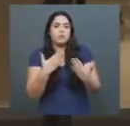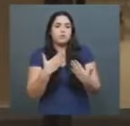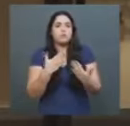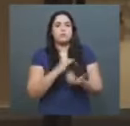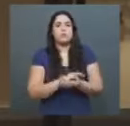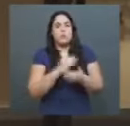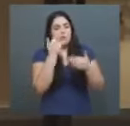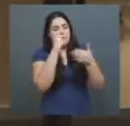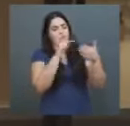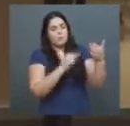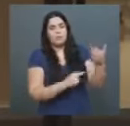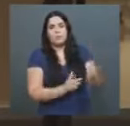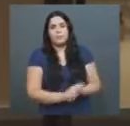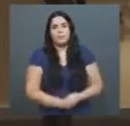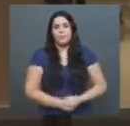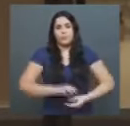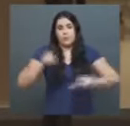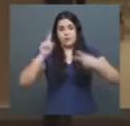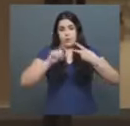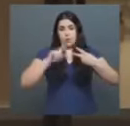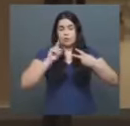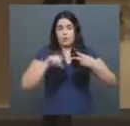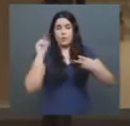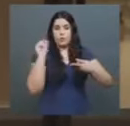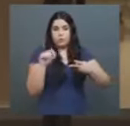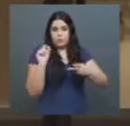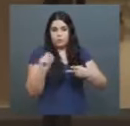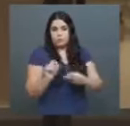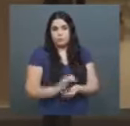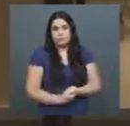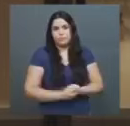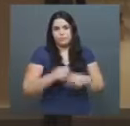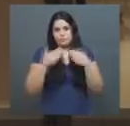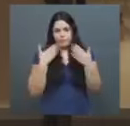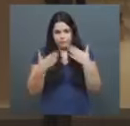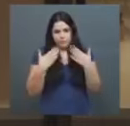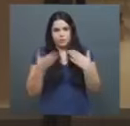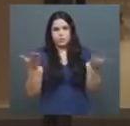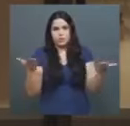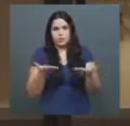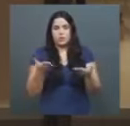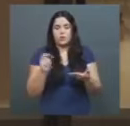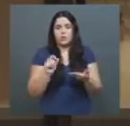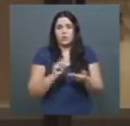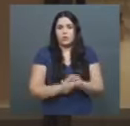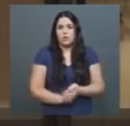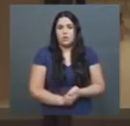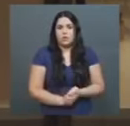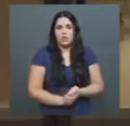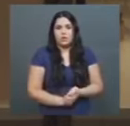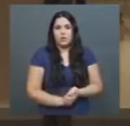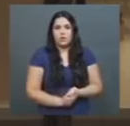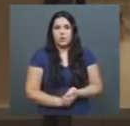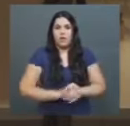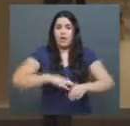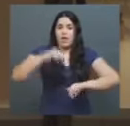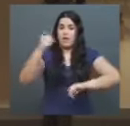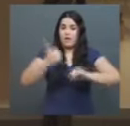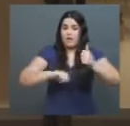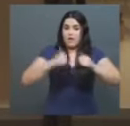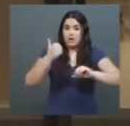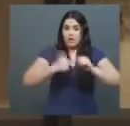processo de avaliação? O segundo aspecto, o segundo eixo da discussão nossa, será a avaliação, os preparativos para a